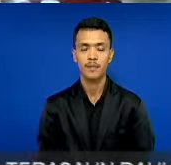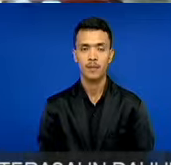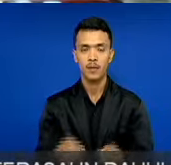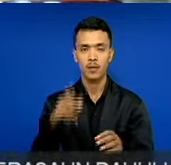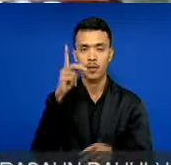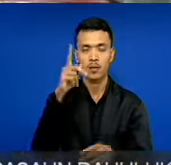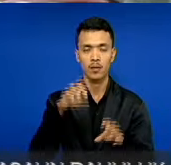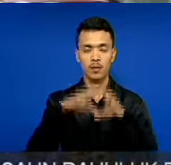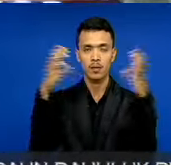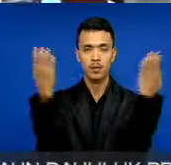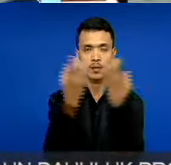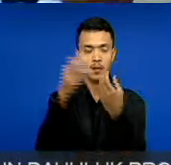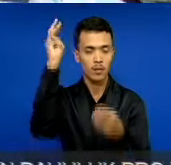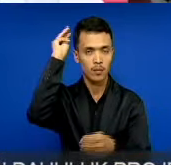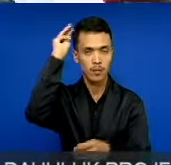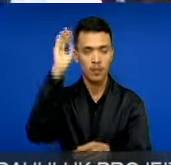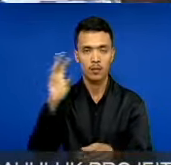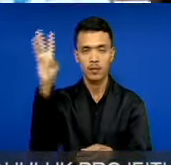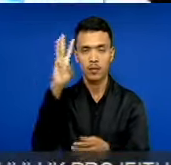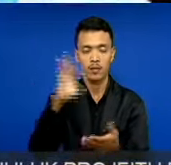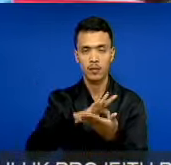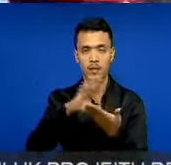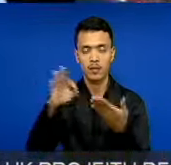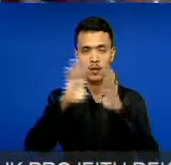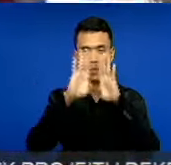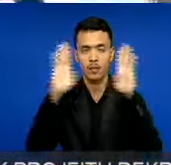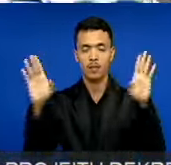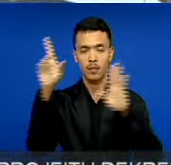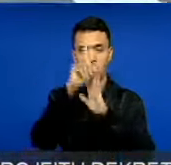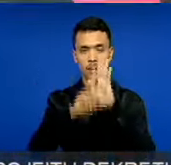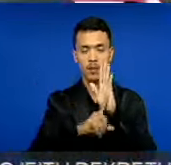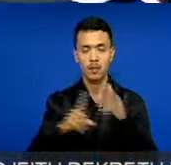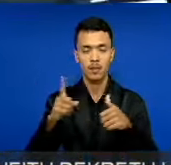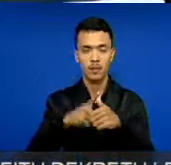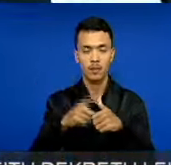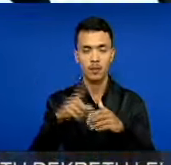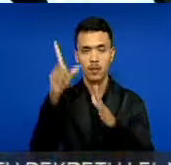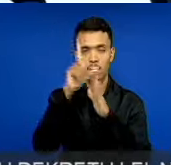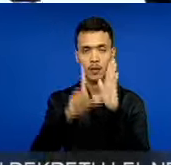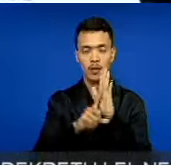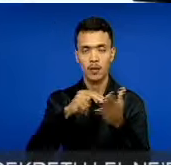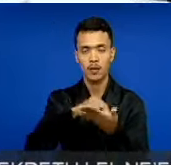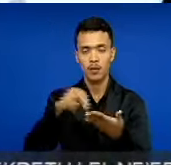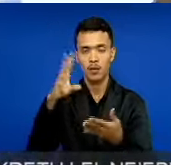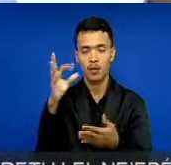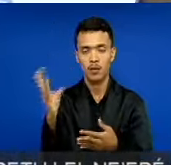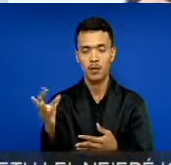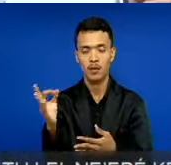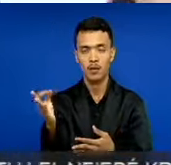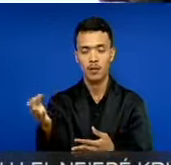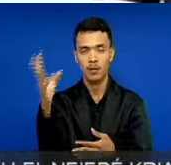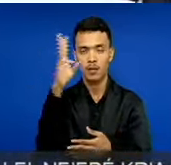Conselho Ministro, quarta-feira, né, aprova projeto decreto-lei alteração da Hulu, ba decreto-lei número se anulo resing nem,